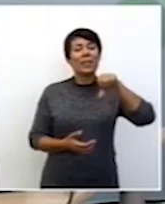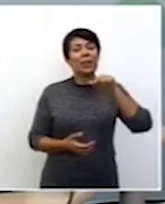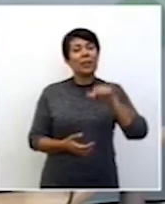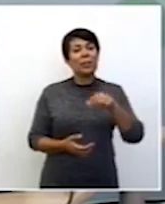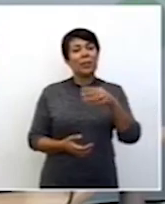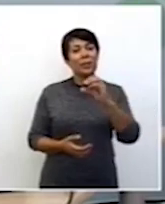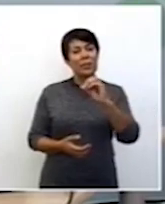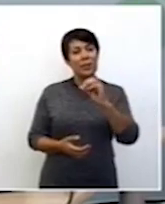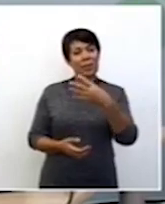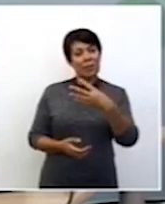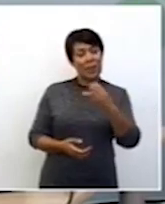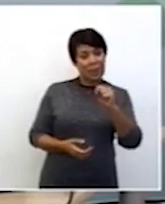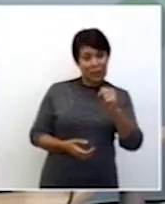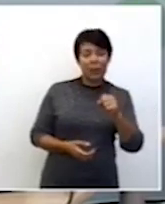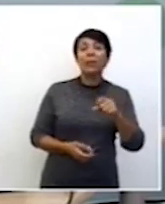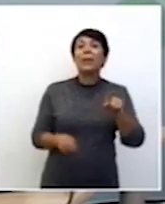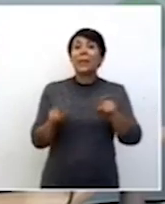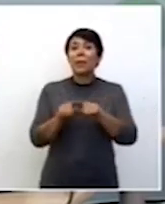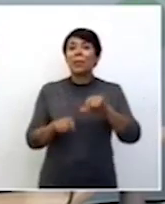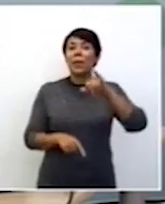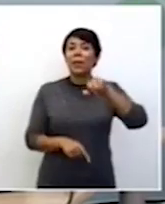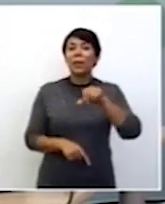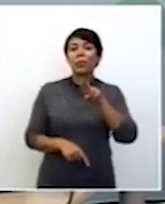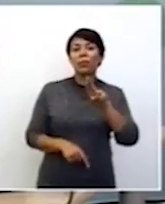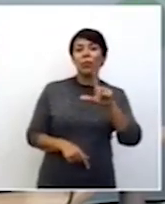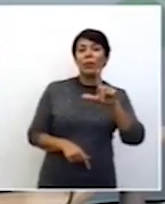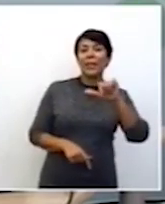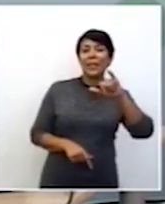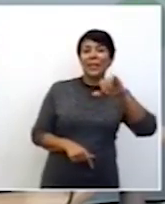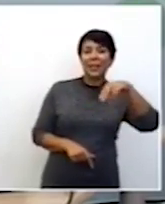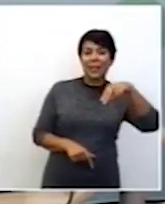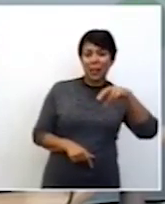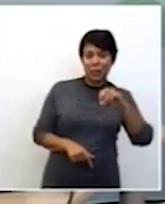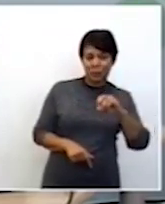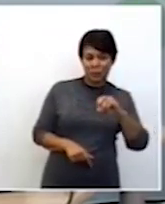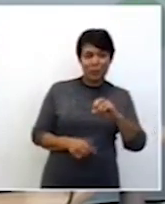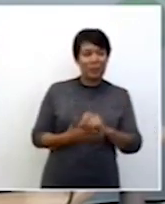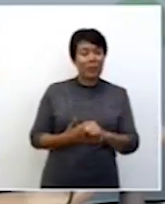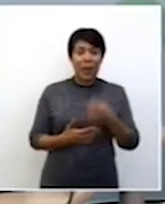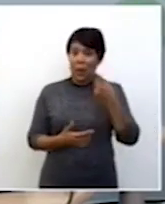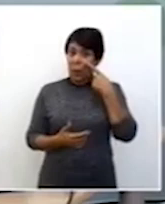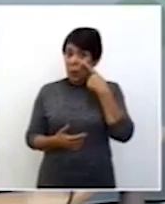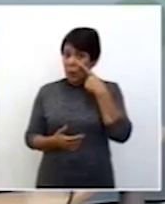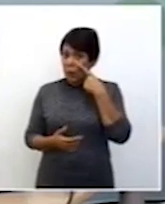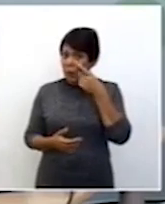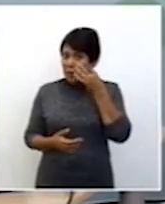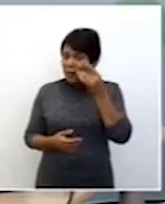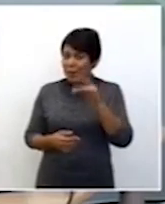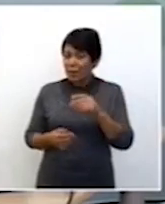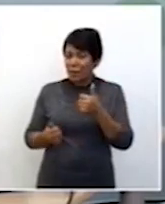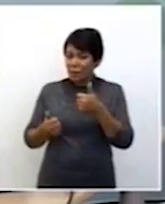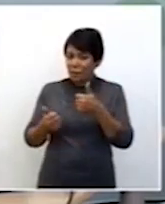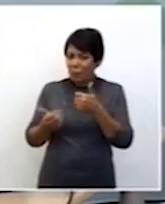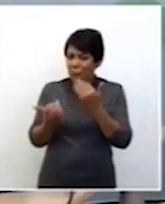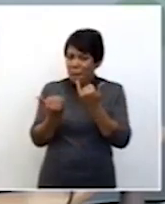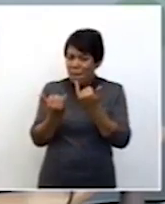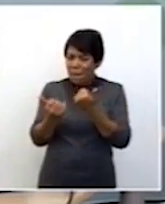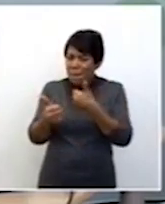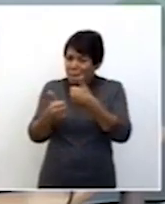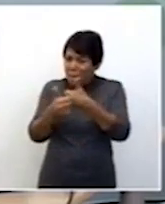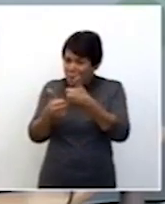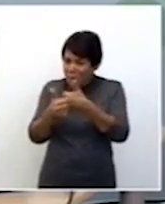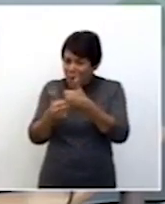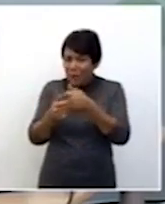59.048, né? O Juliano bateu na trave aí, Juliano, 59.008. Dá uma olhadinha aí nos seus cálculos, provavelmente você errou